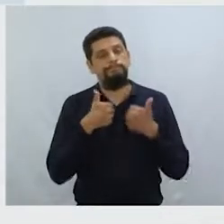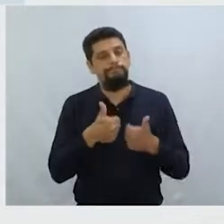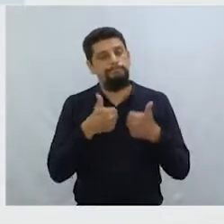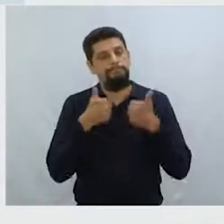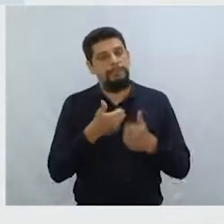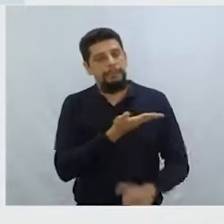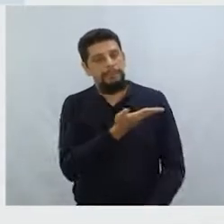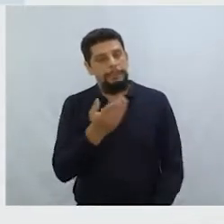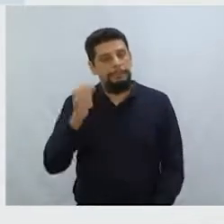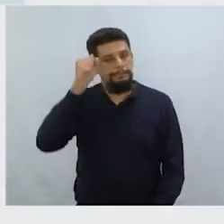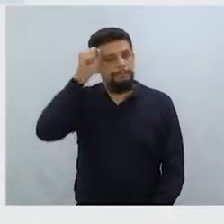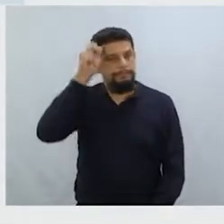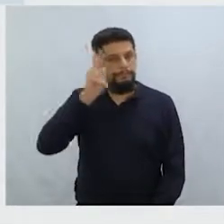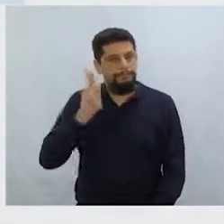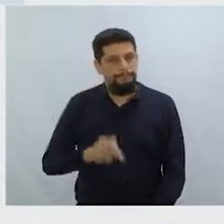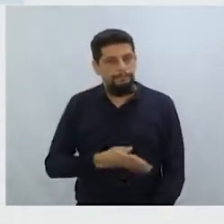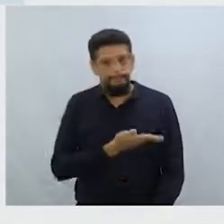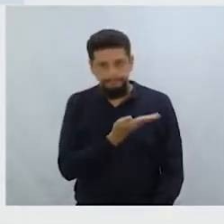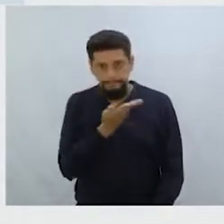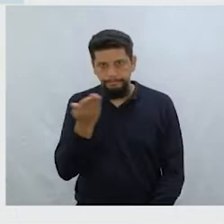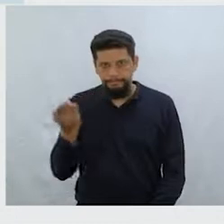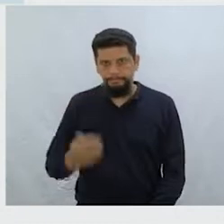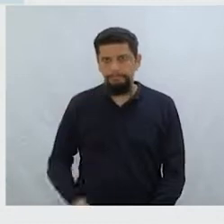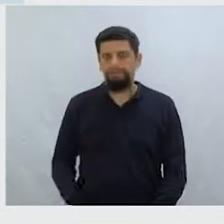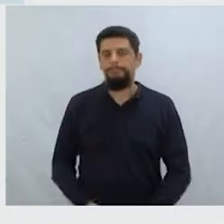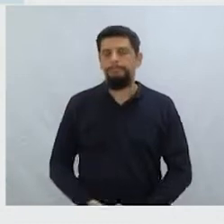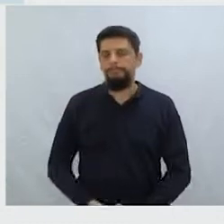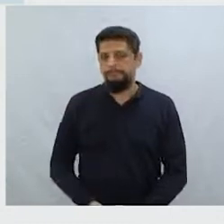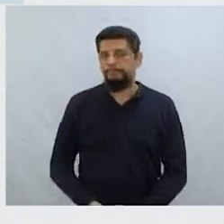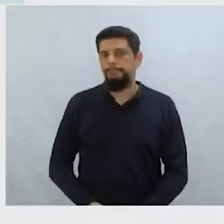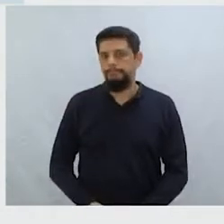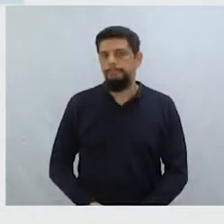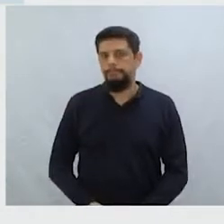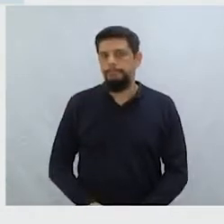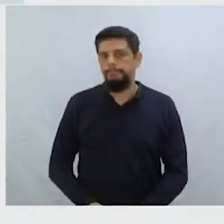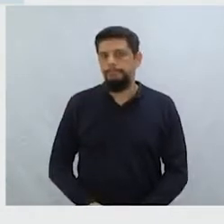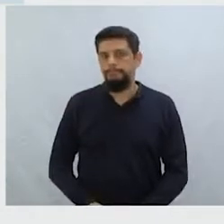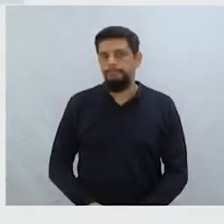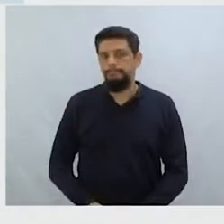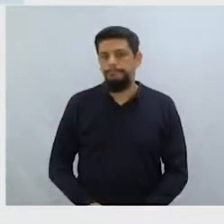Ah, muito bem, vocês estão bem espertos.